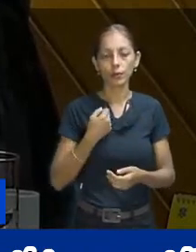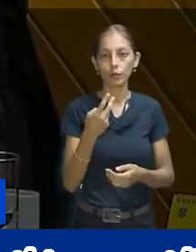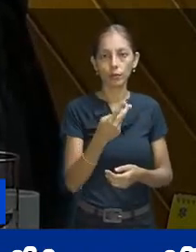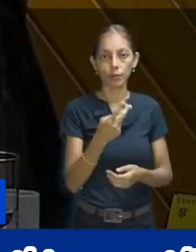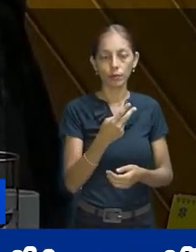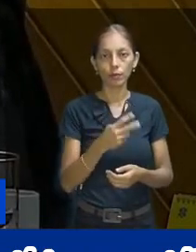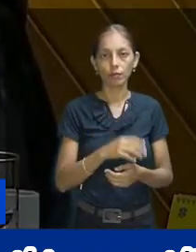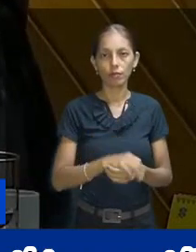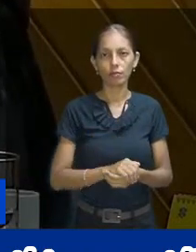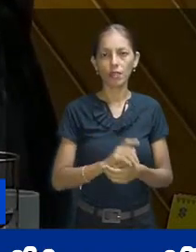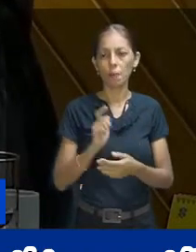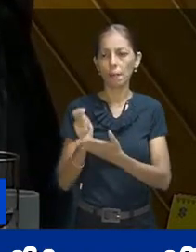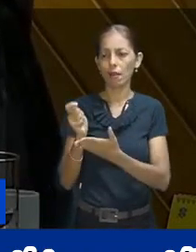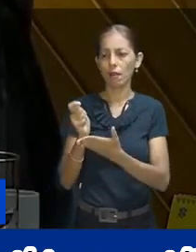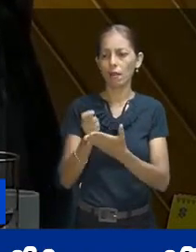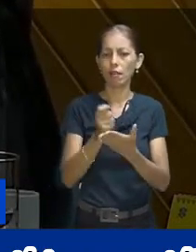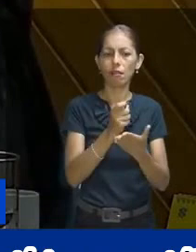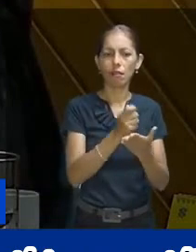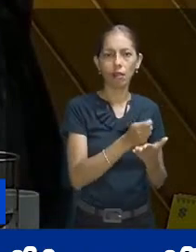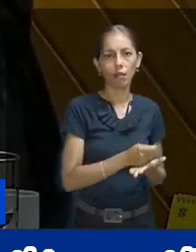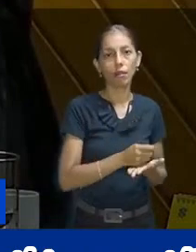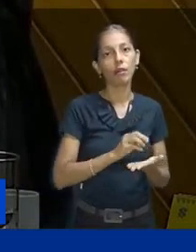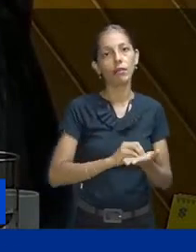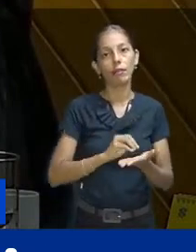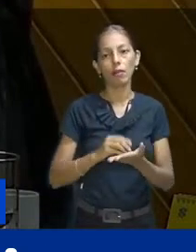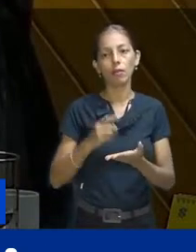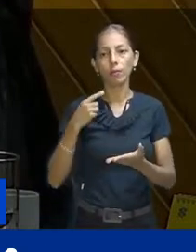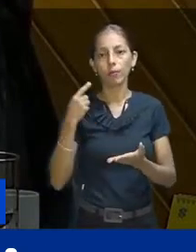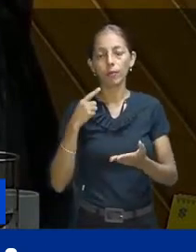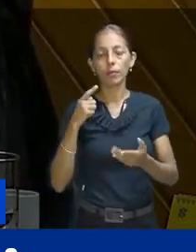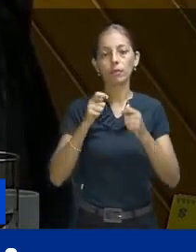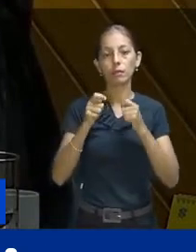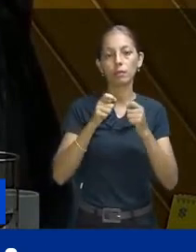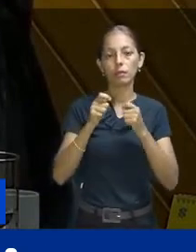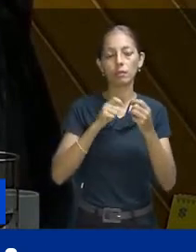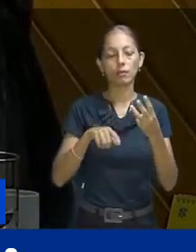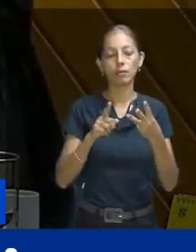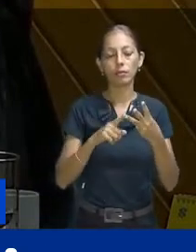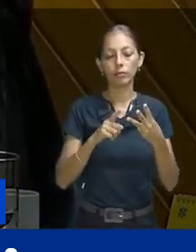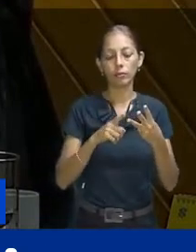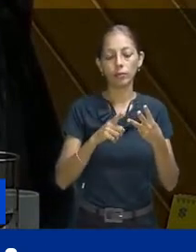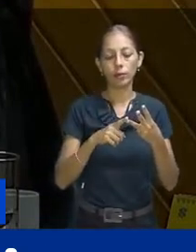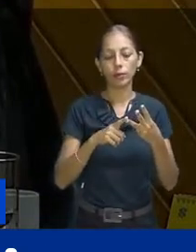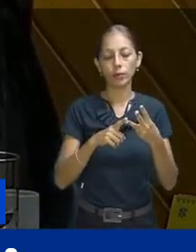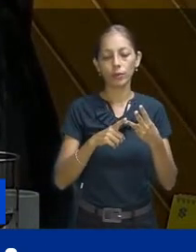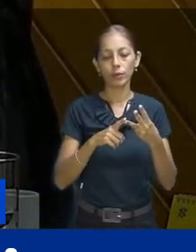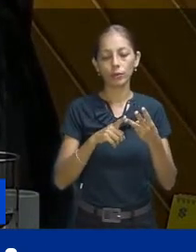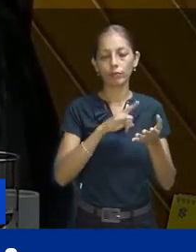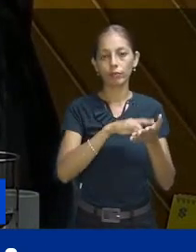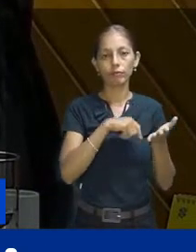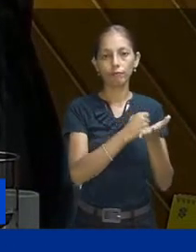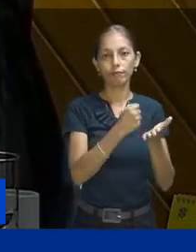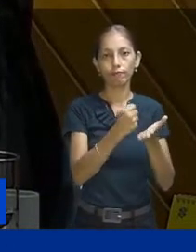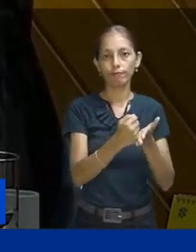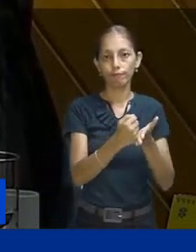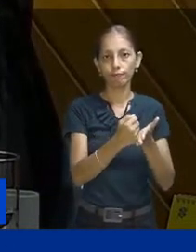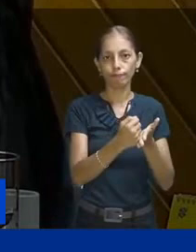com pessoal, serviços advocatícios e contábeis. E item 3, ausência de prestação de contas